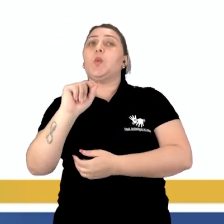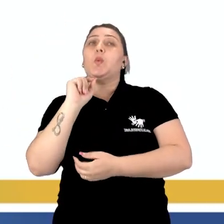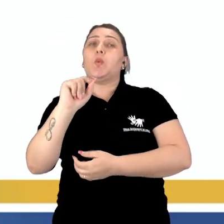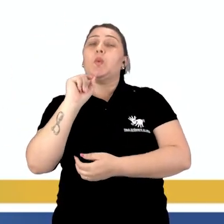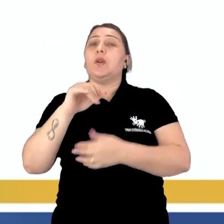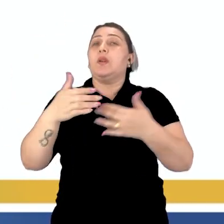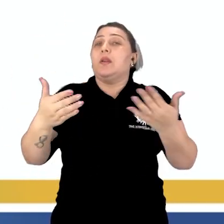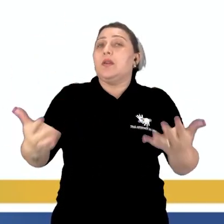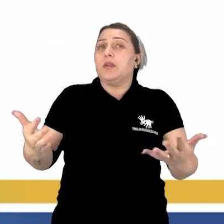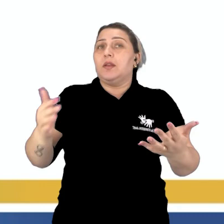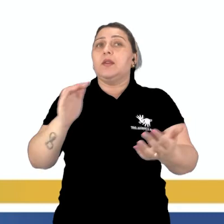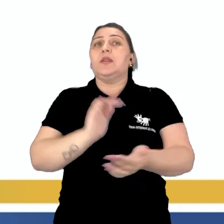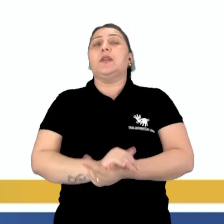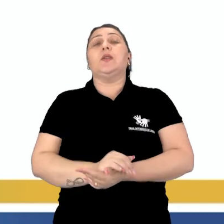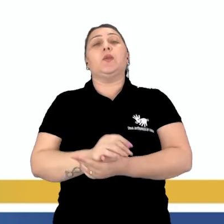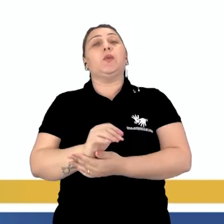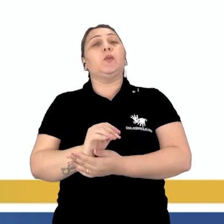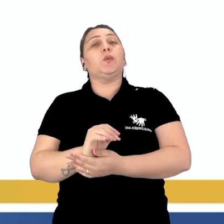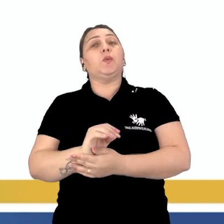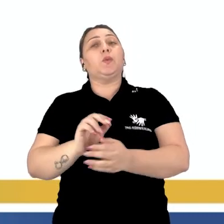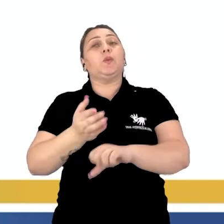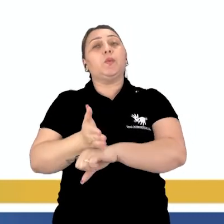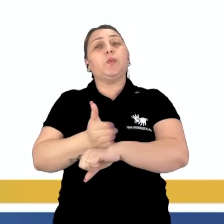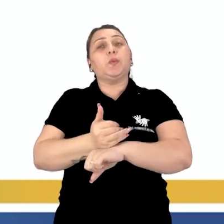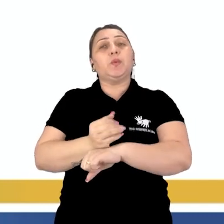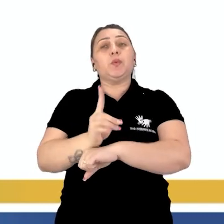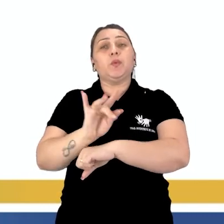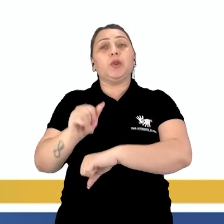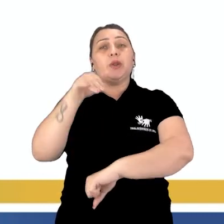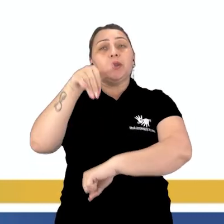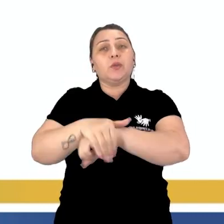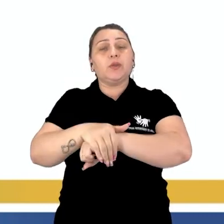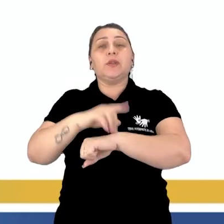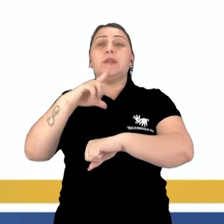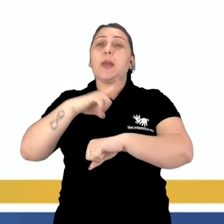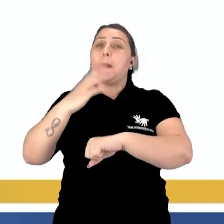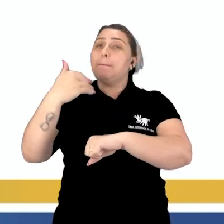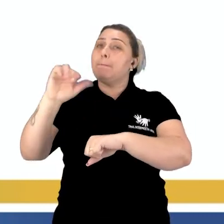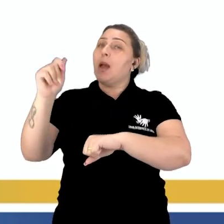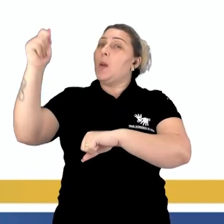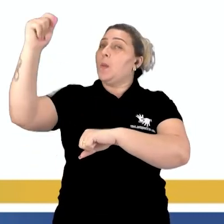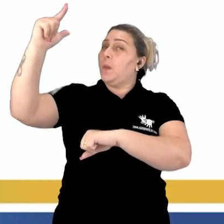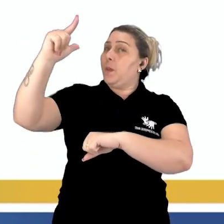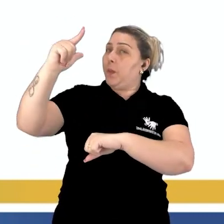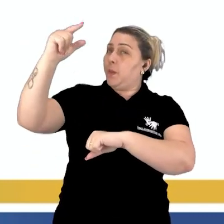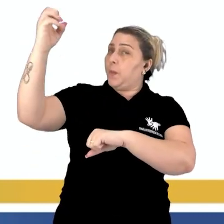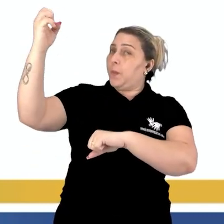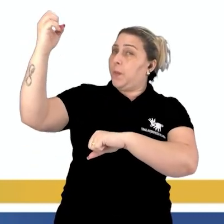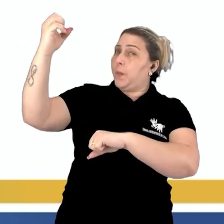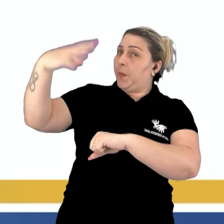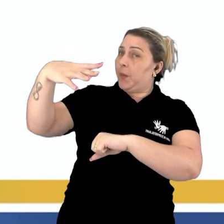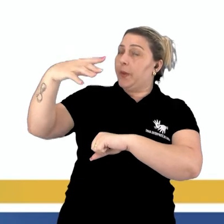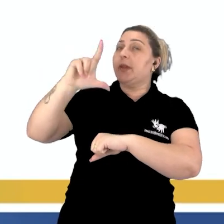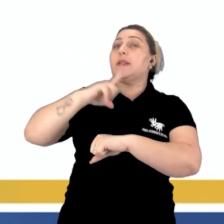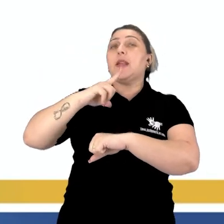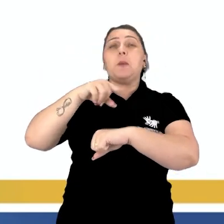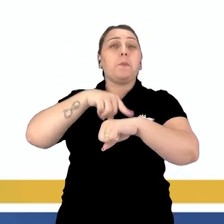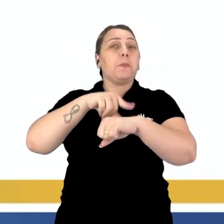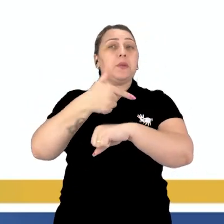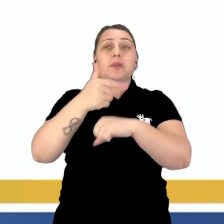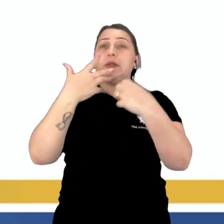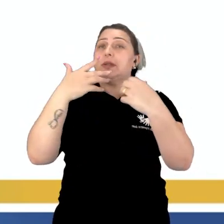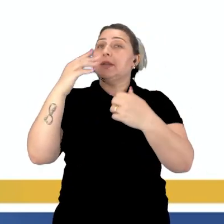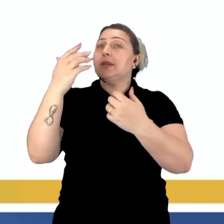Vai ser justamente a sucessão dos dias e das noites. Vai ter um momento que vamos receber mais a luz e vai ter um momento que nós não